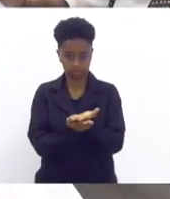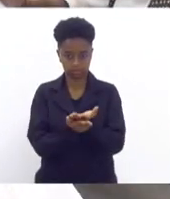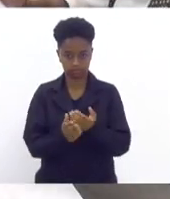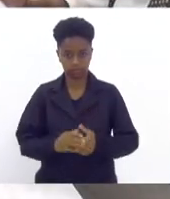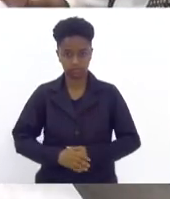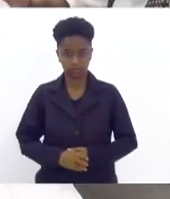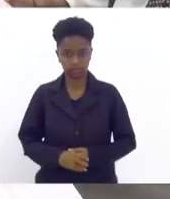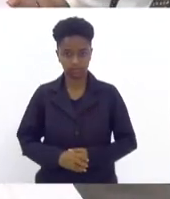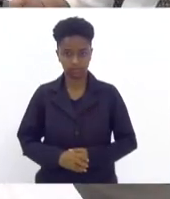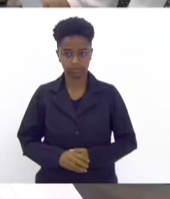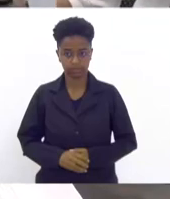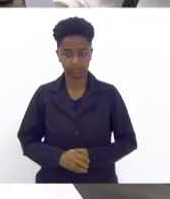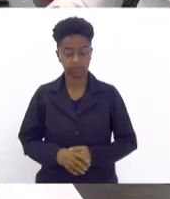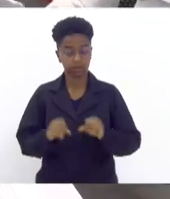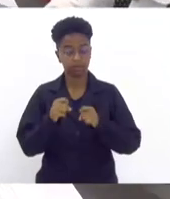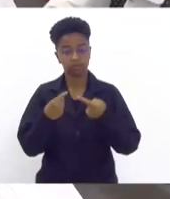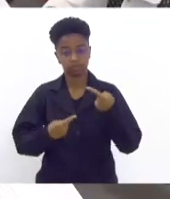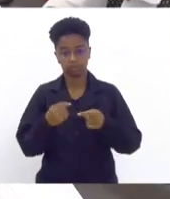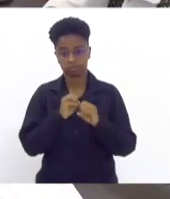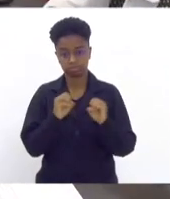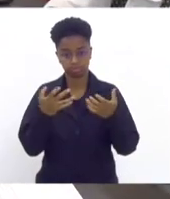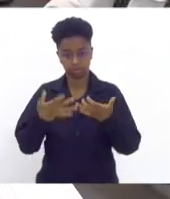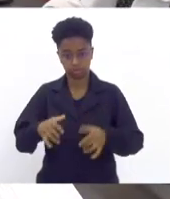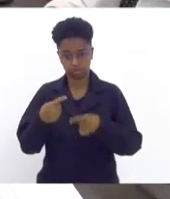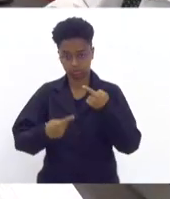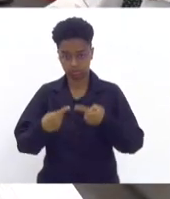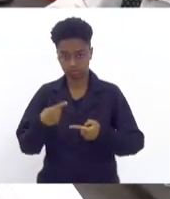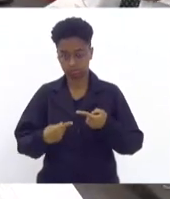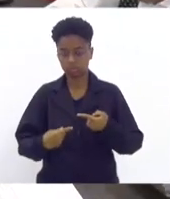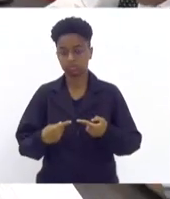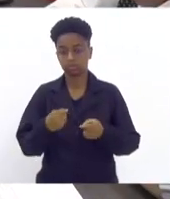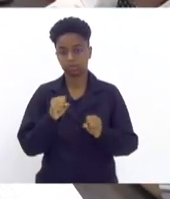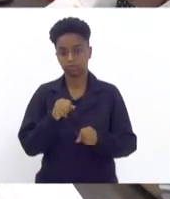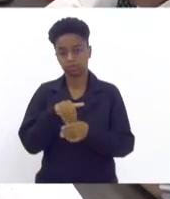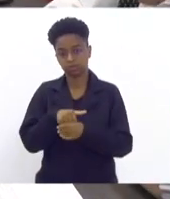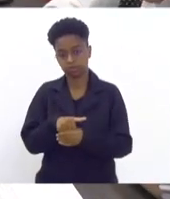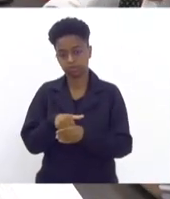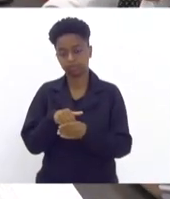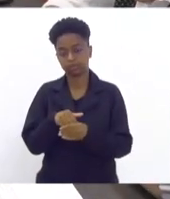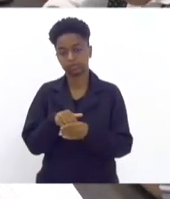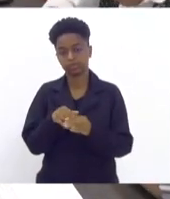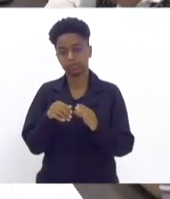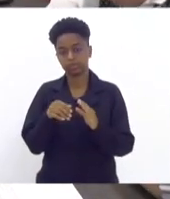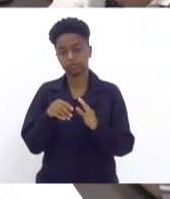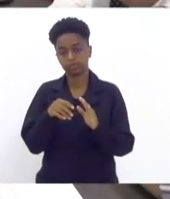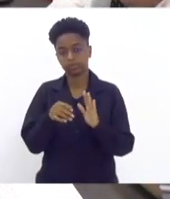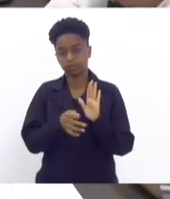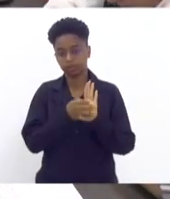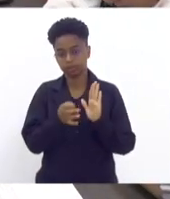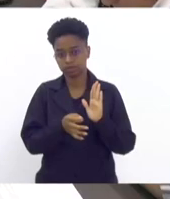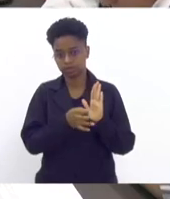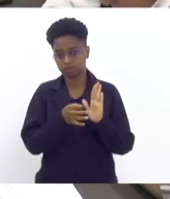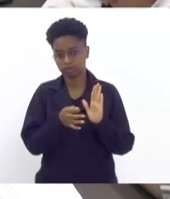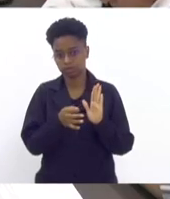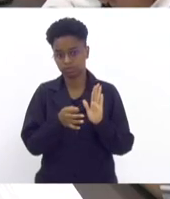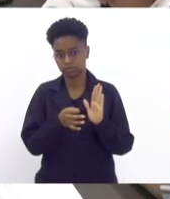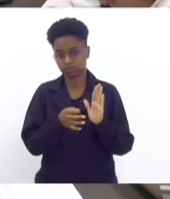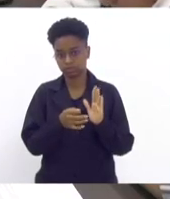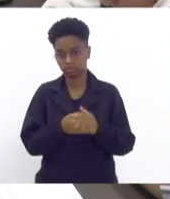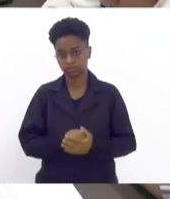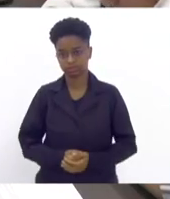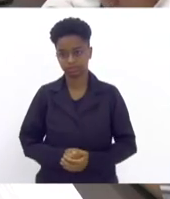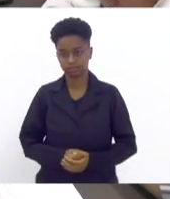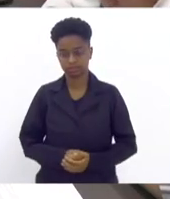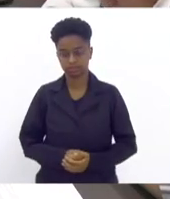Anexação. Em discussão, não havendo o que queira discutir. Em votação, o parecer. Só uma ressalva.